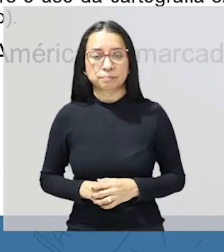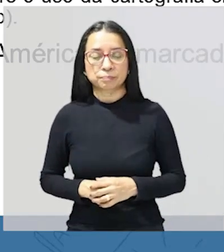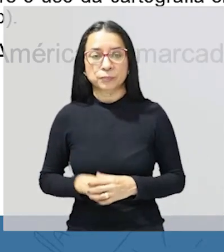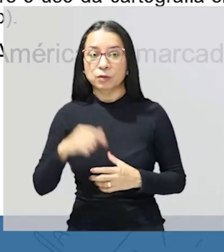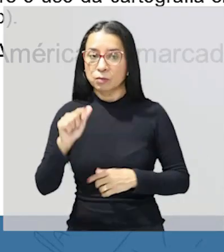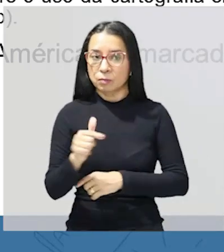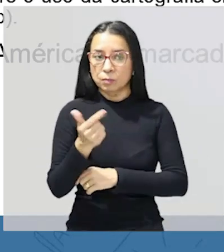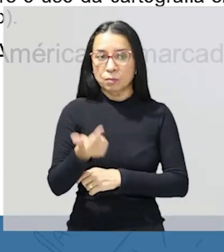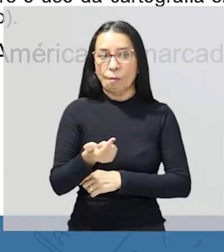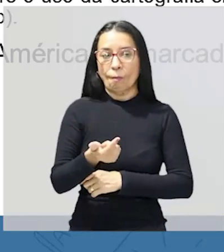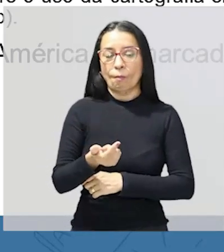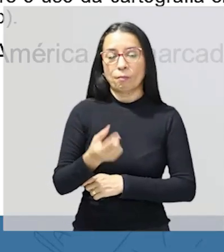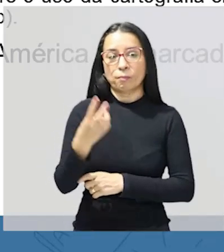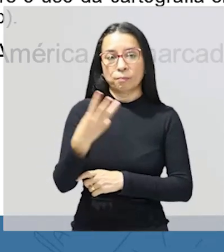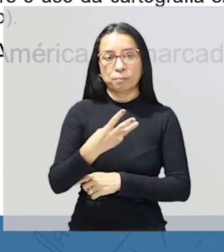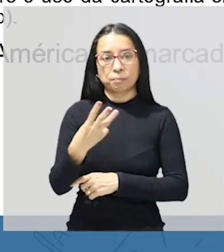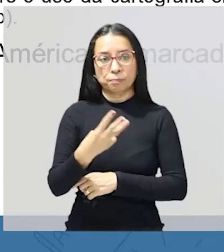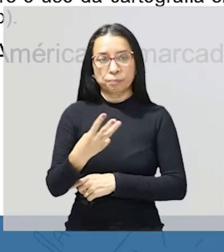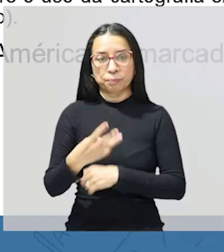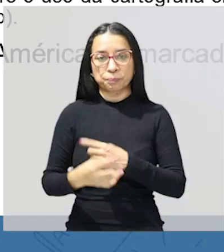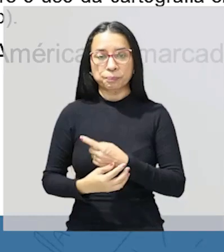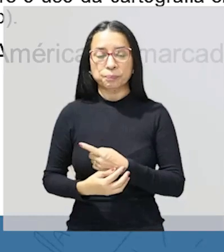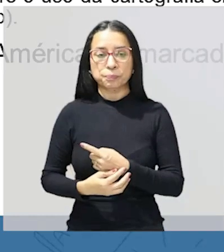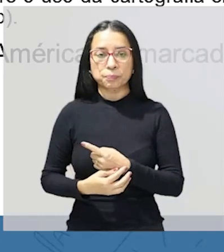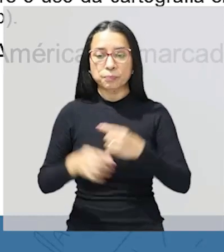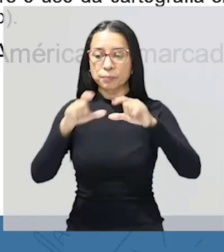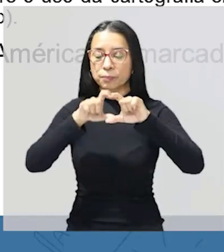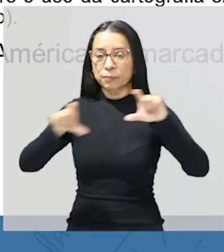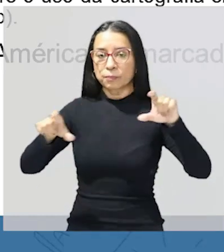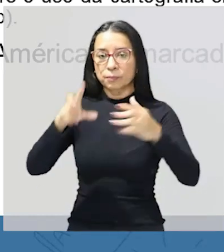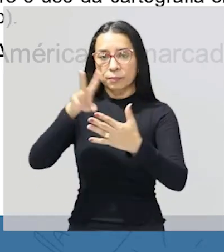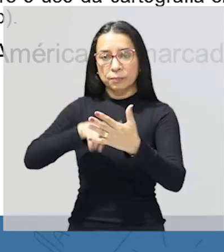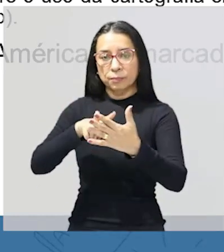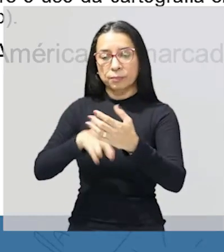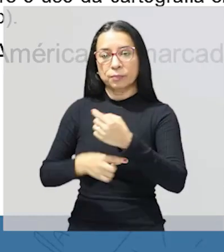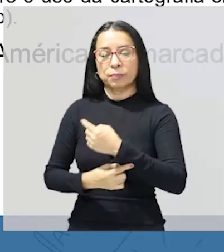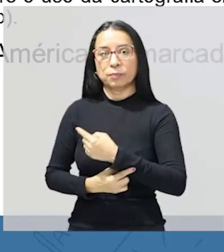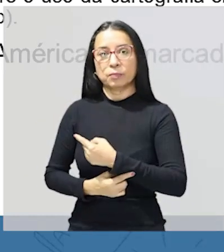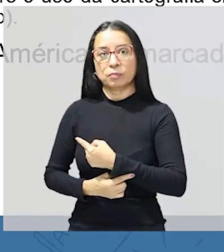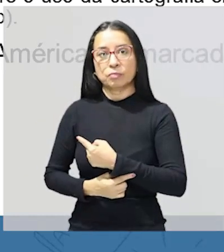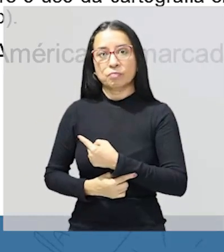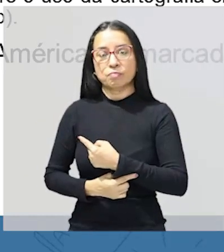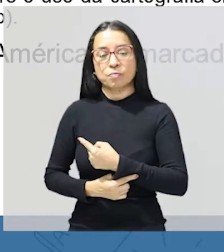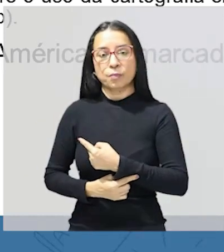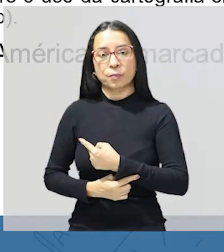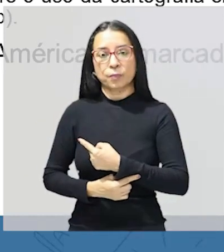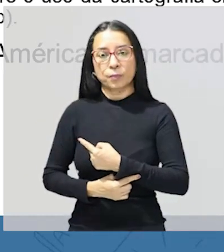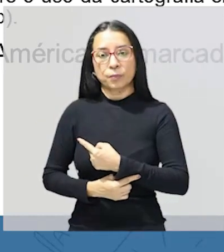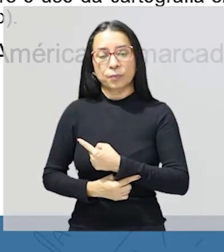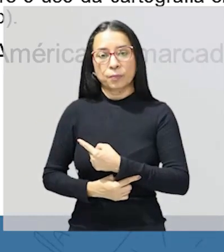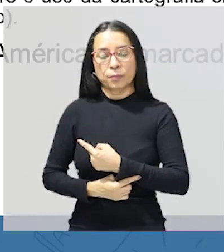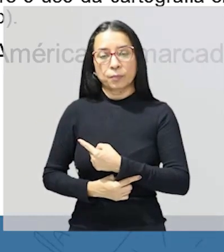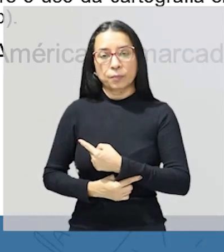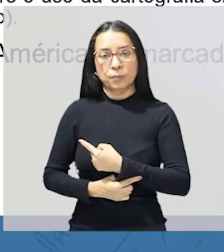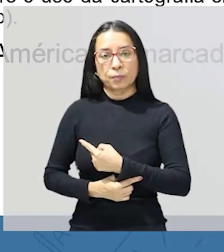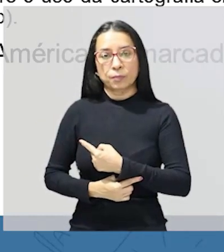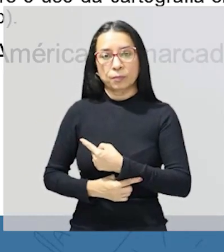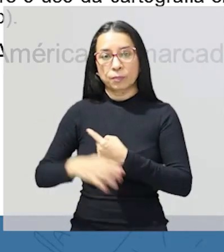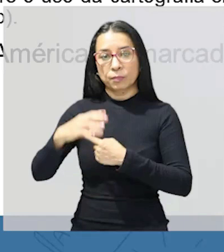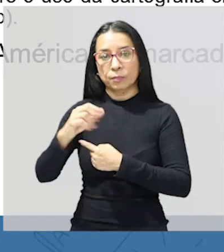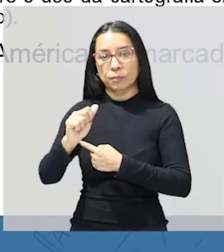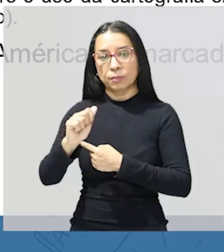Enem. Olha só o fragmento. Nosso terceiro item, a questão do Enem. Afirmar que a cartografia, está falando